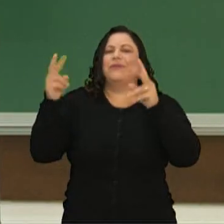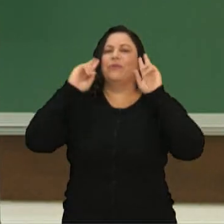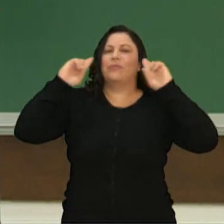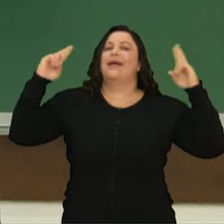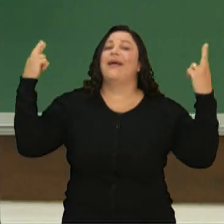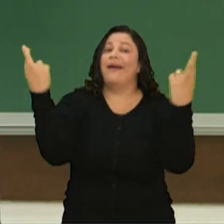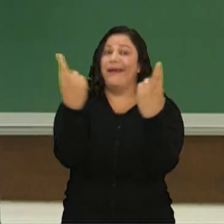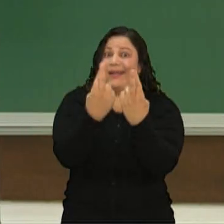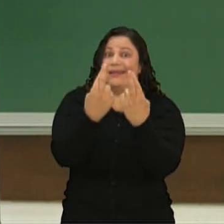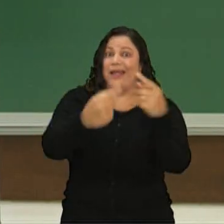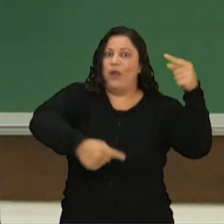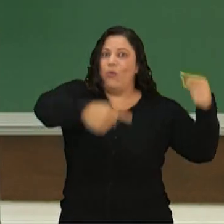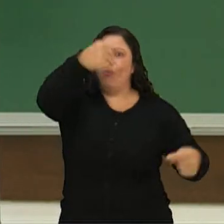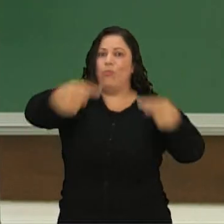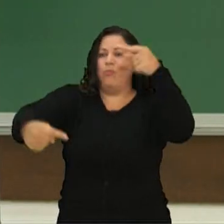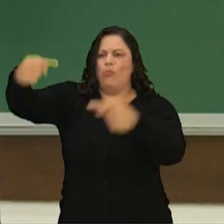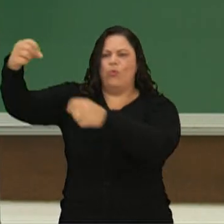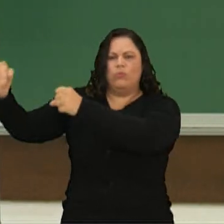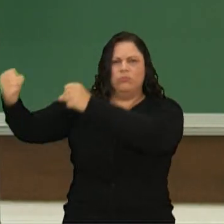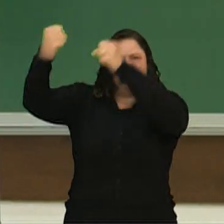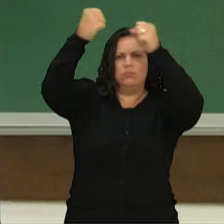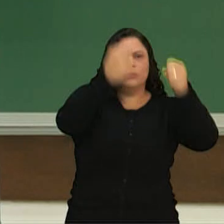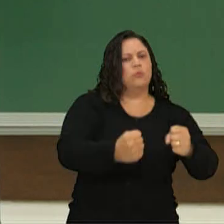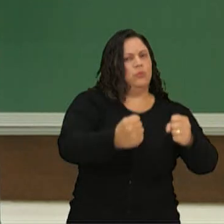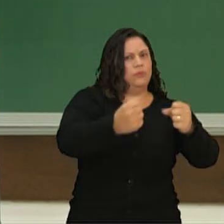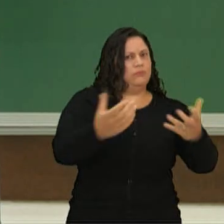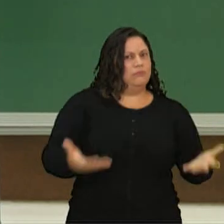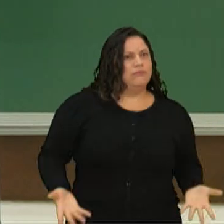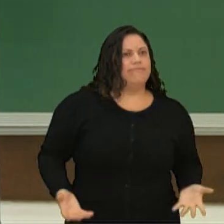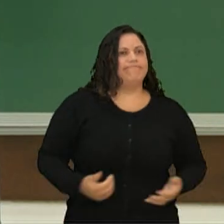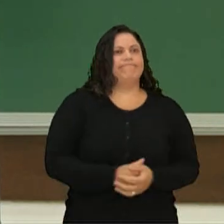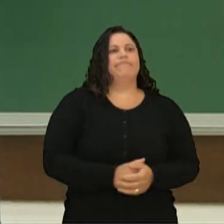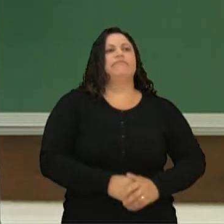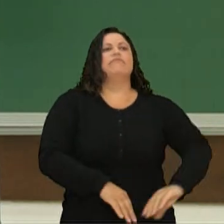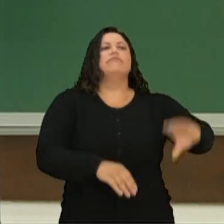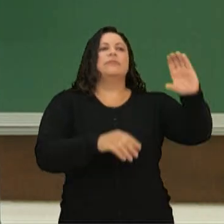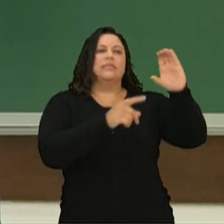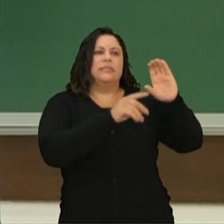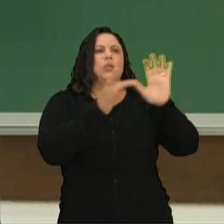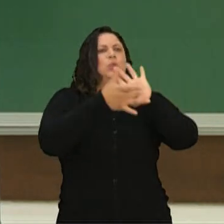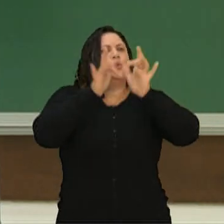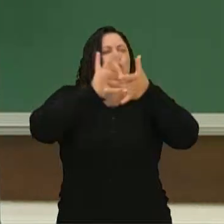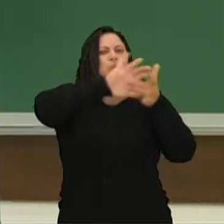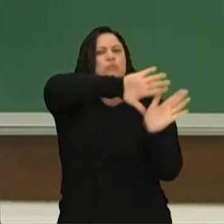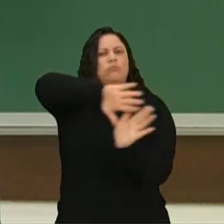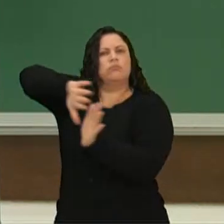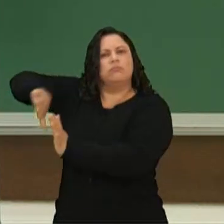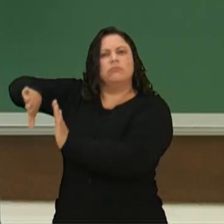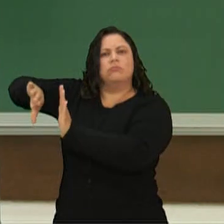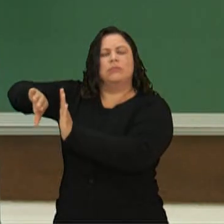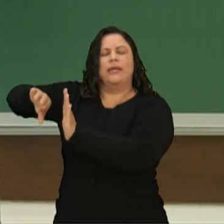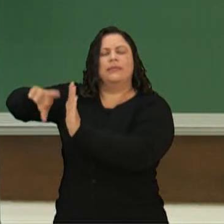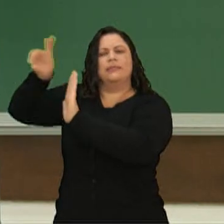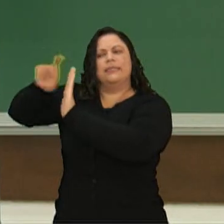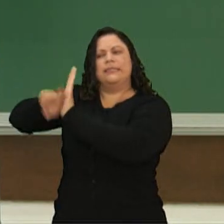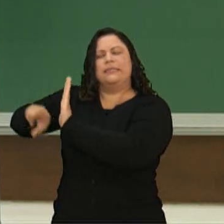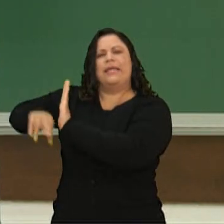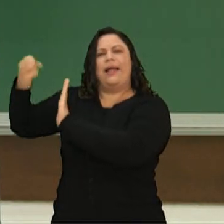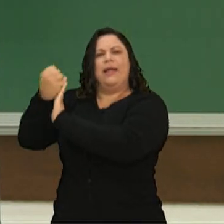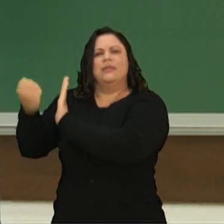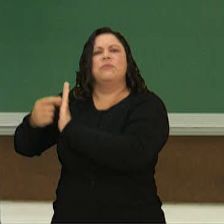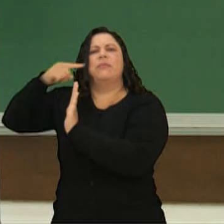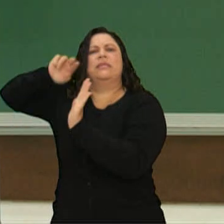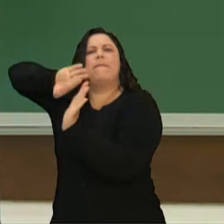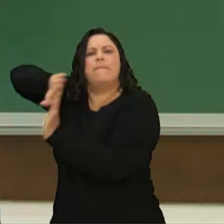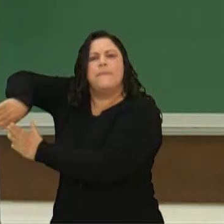poder? Letra C. Jesus deixa de lado os 10 mandamentos, institui o Sermão da Montanha como um novo?